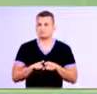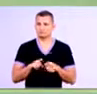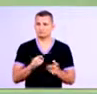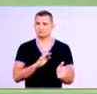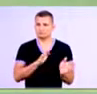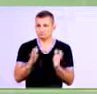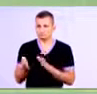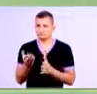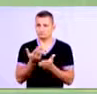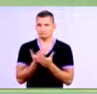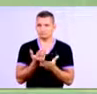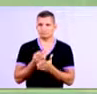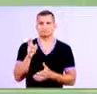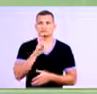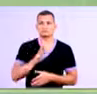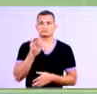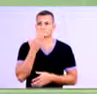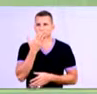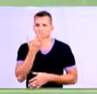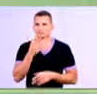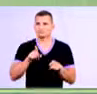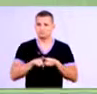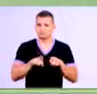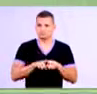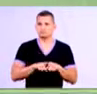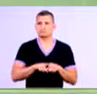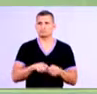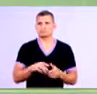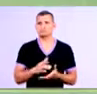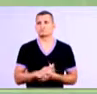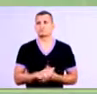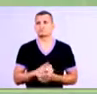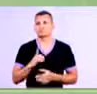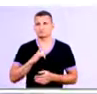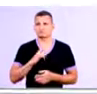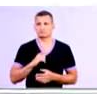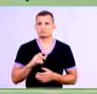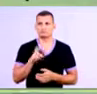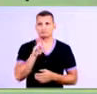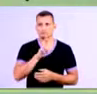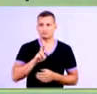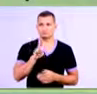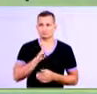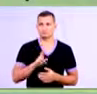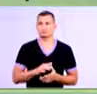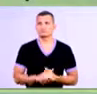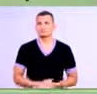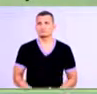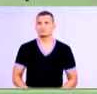de cores, eles servem também para definir esses itens semelhantes.